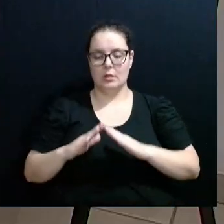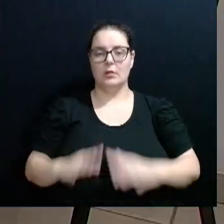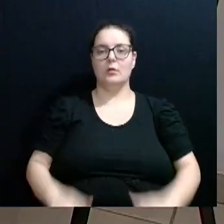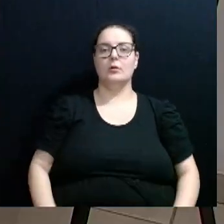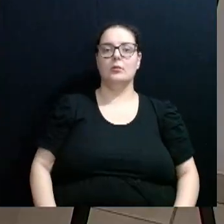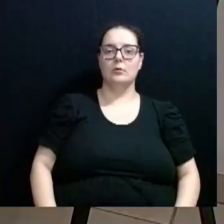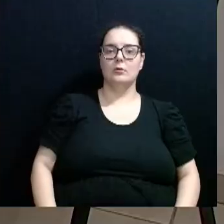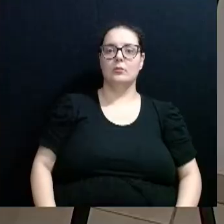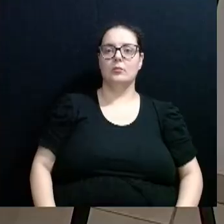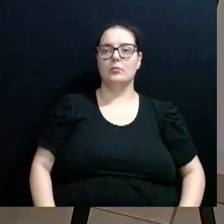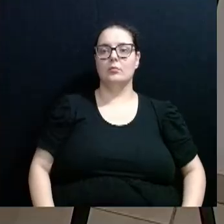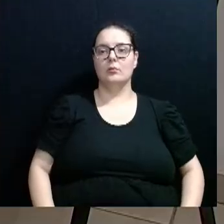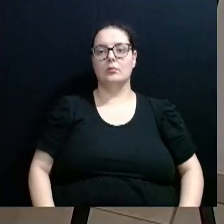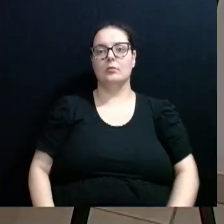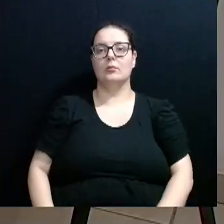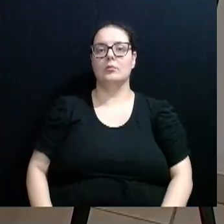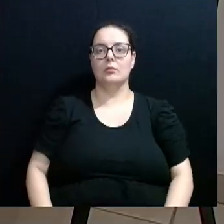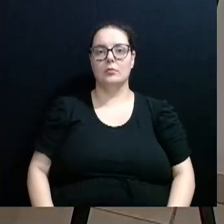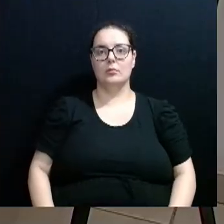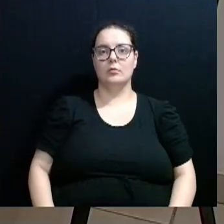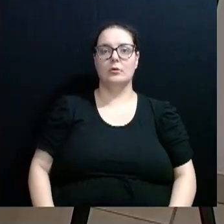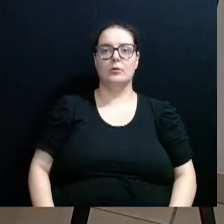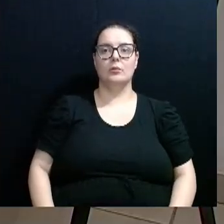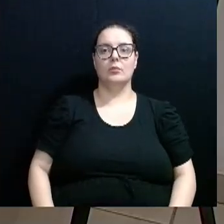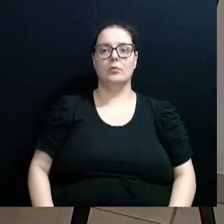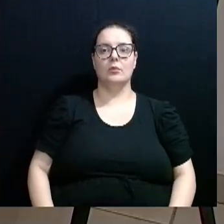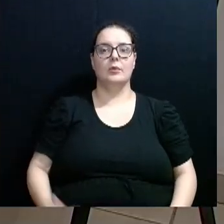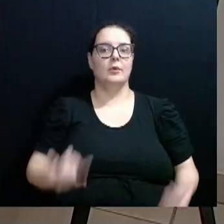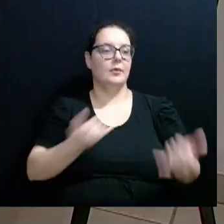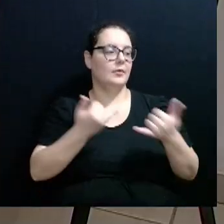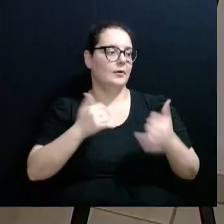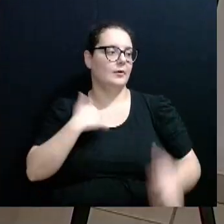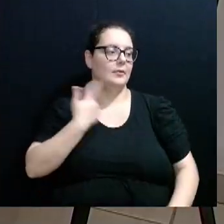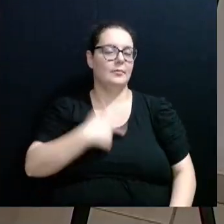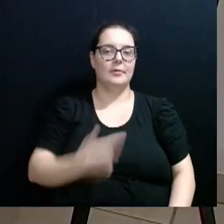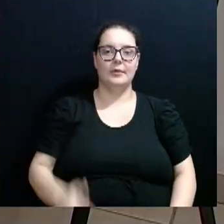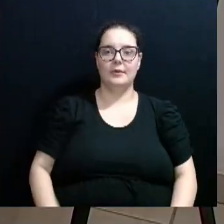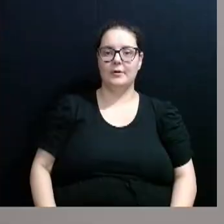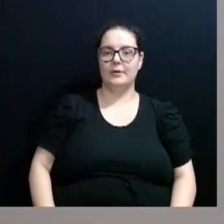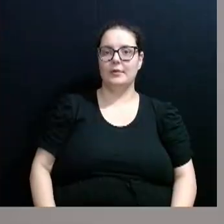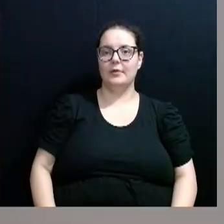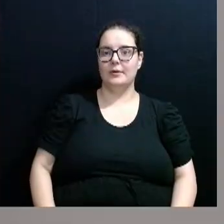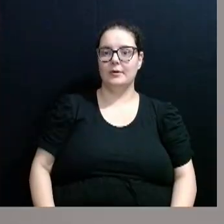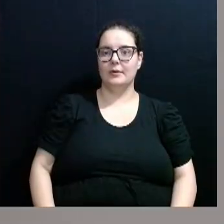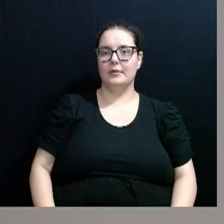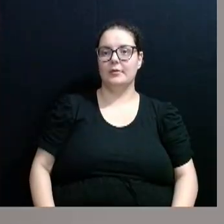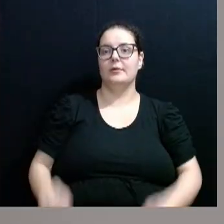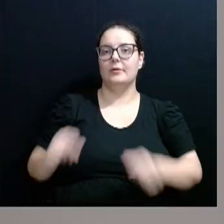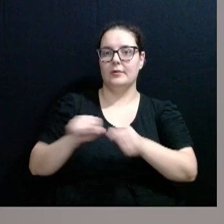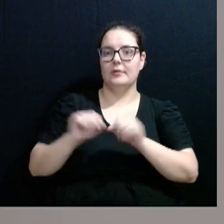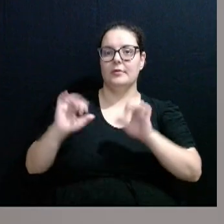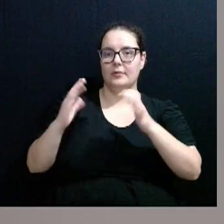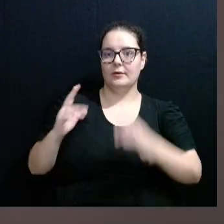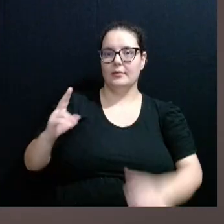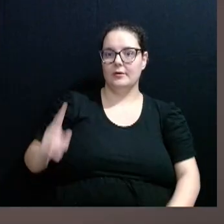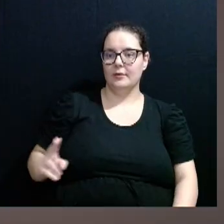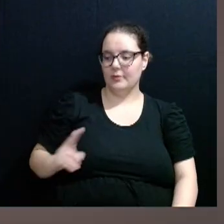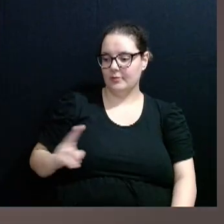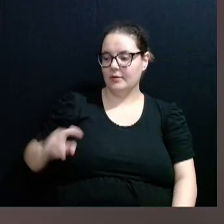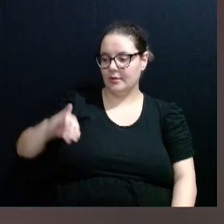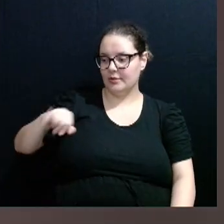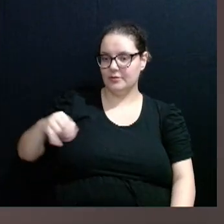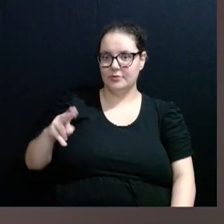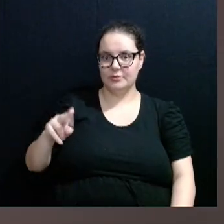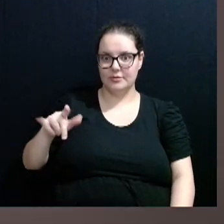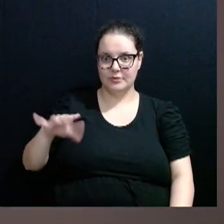vocês necessariamente. fizeram? Conta pra gente. Conta do Padre Júlio. Fizemos o evento do Padre Júlio, Quando ele esteve Lancelotti,